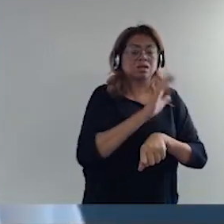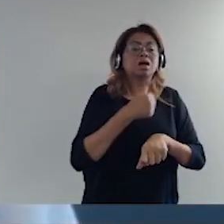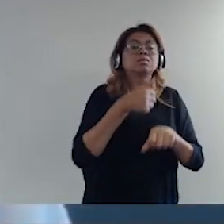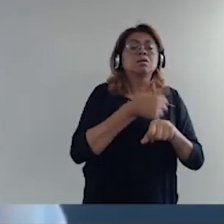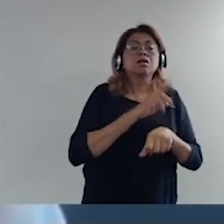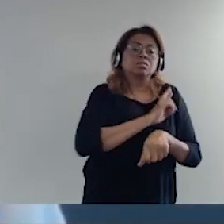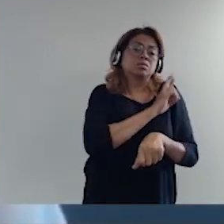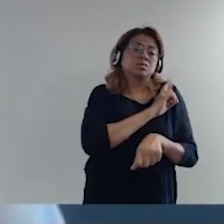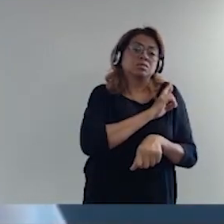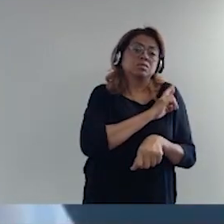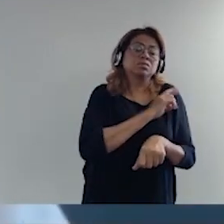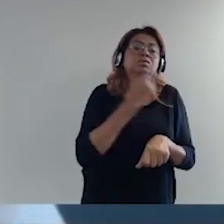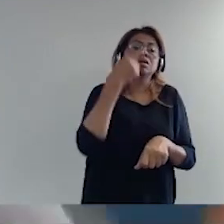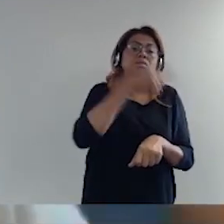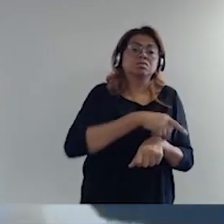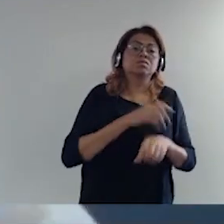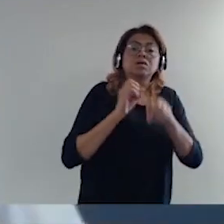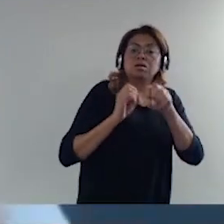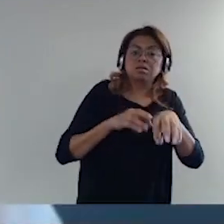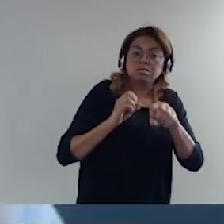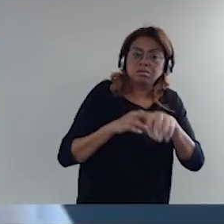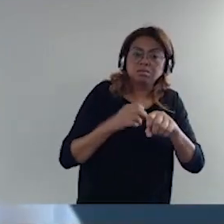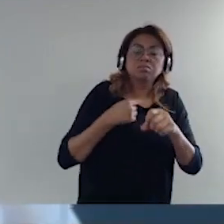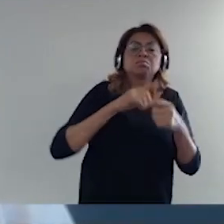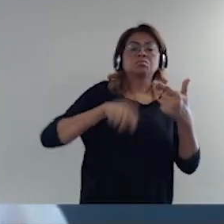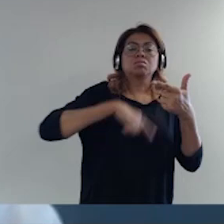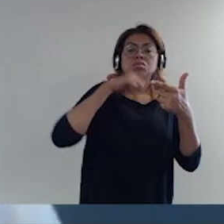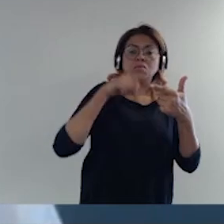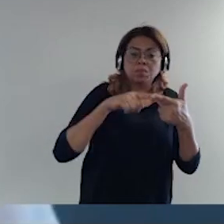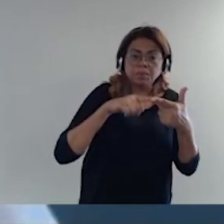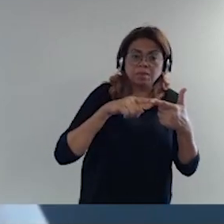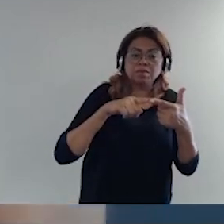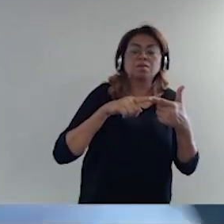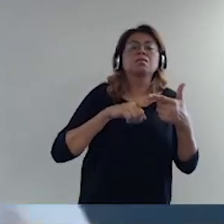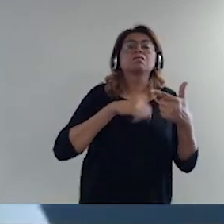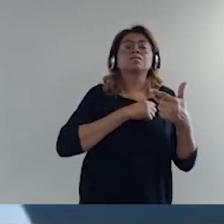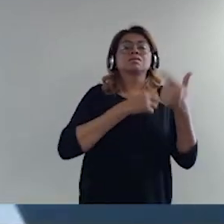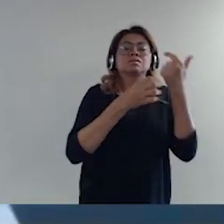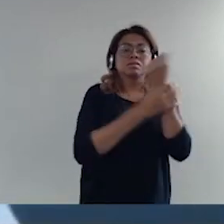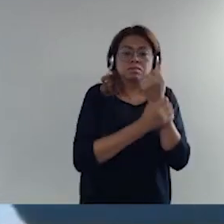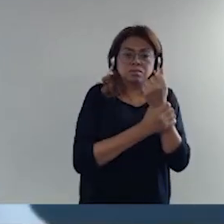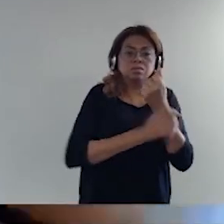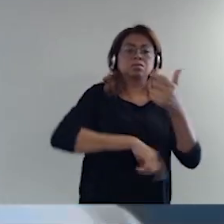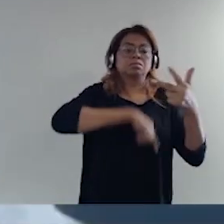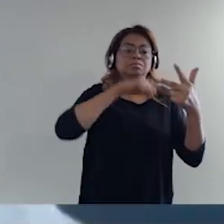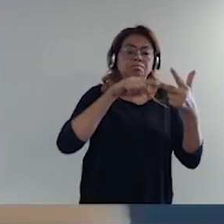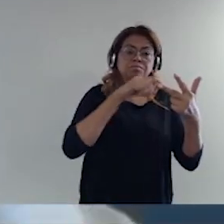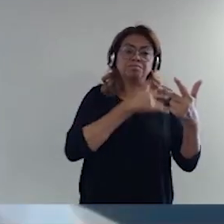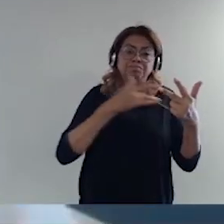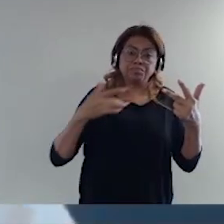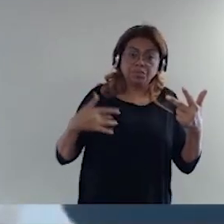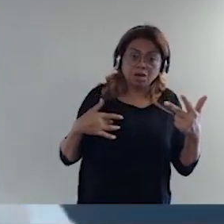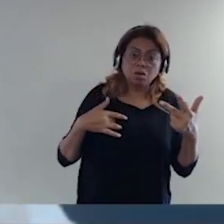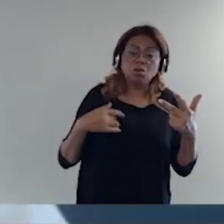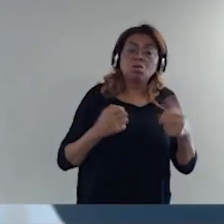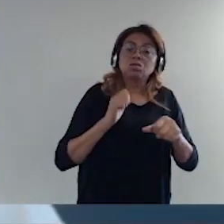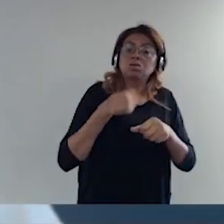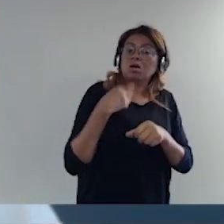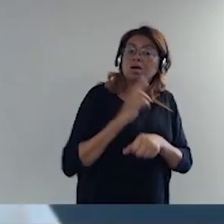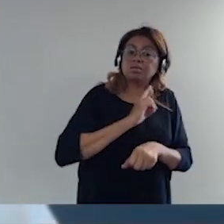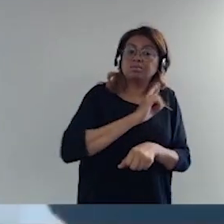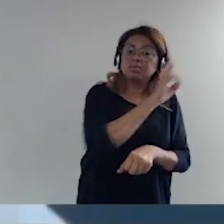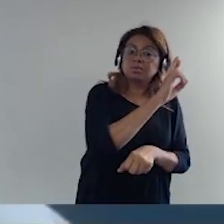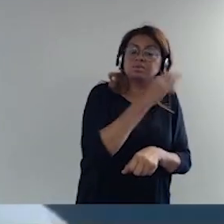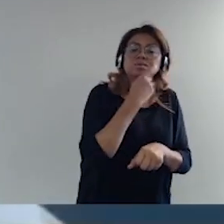educação, saúde e segurança, e essa crise evidenciou a necessidade da União fazer repasses